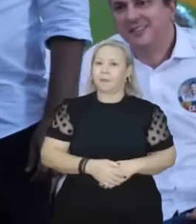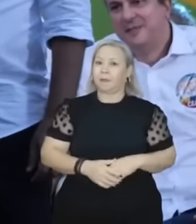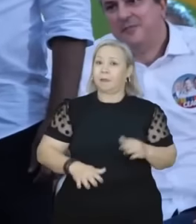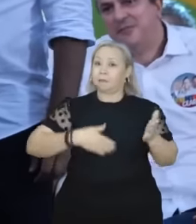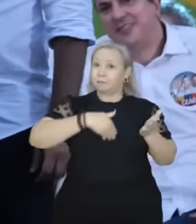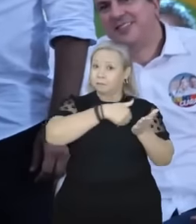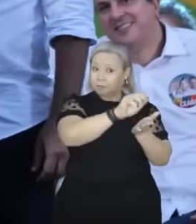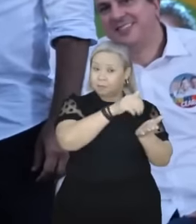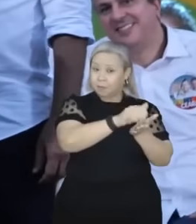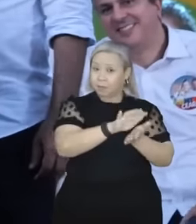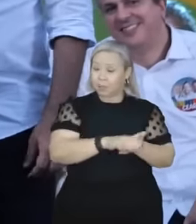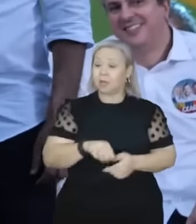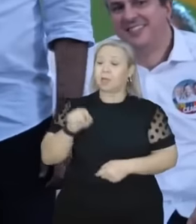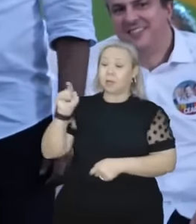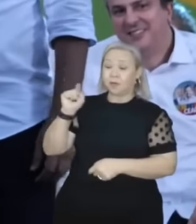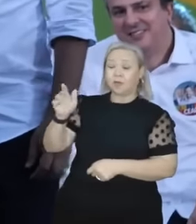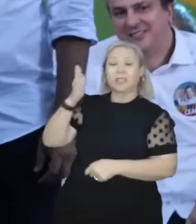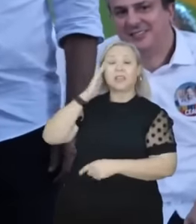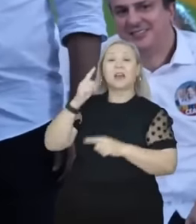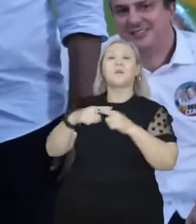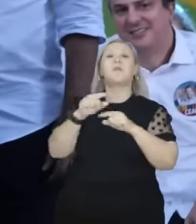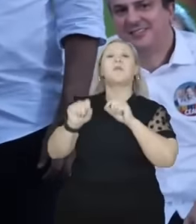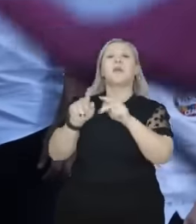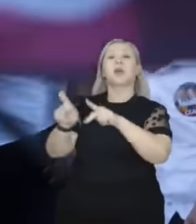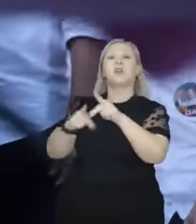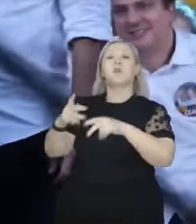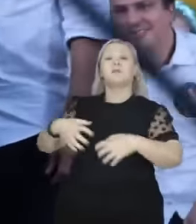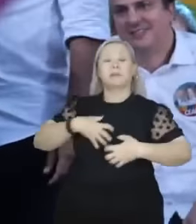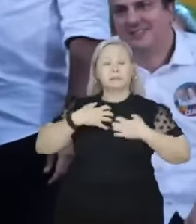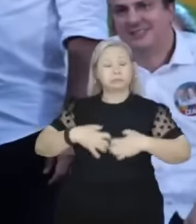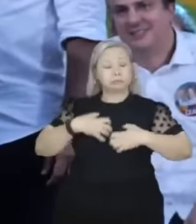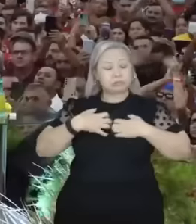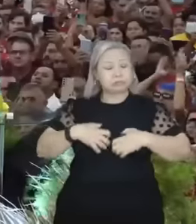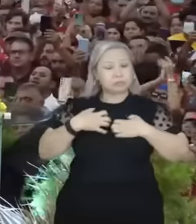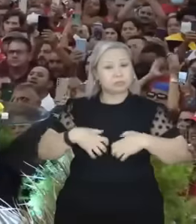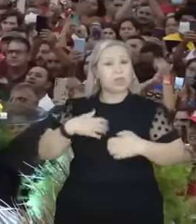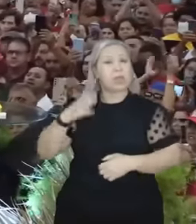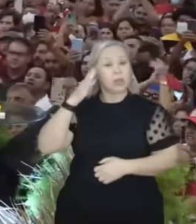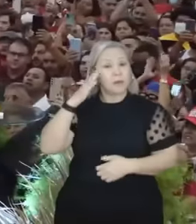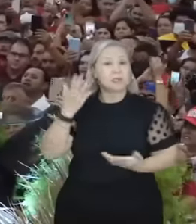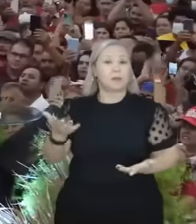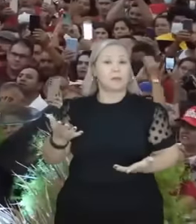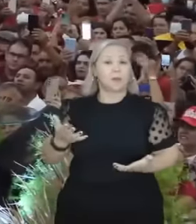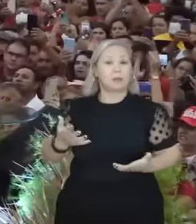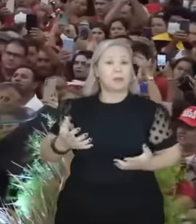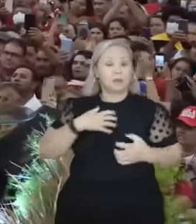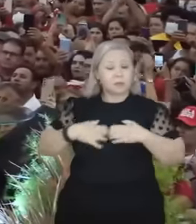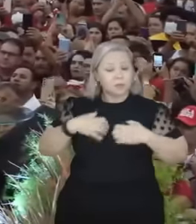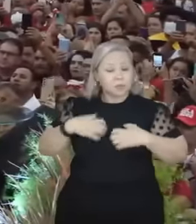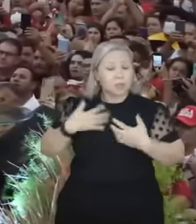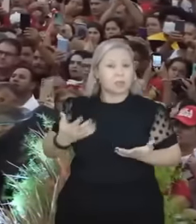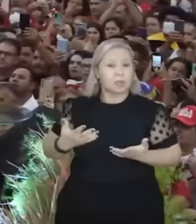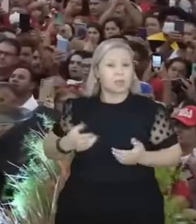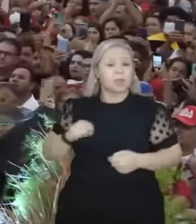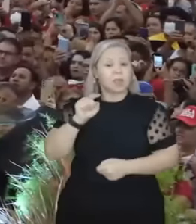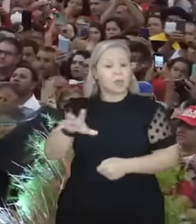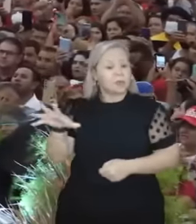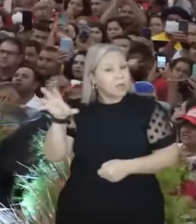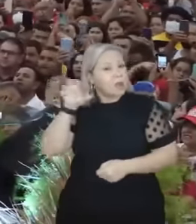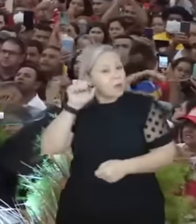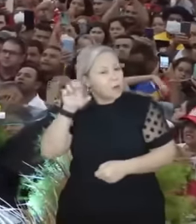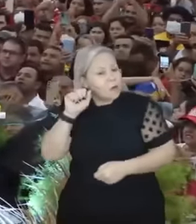por que o povo está bravo, por que o povo está puto da vida. E ali você ouvindo é que você vai aprender a dar